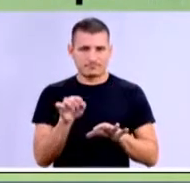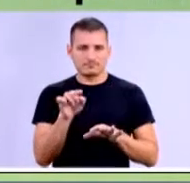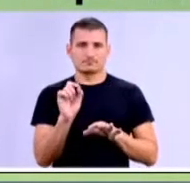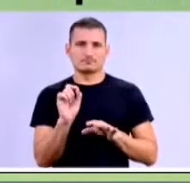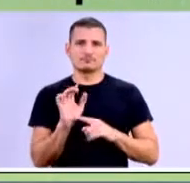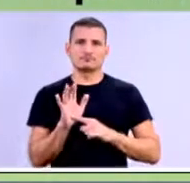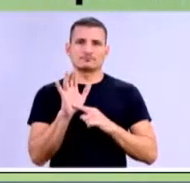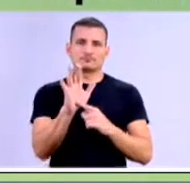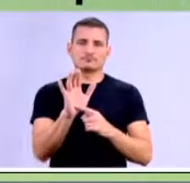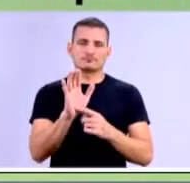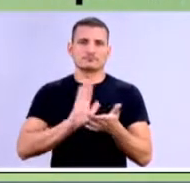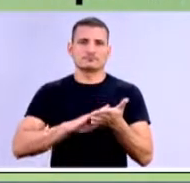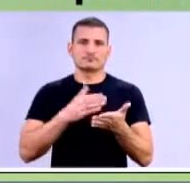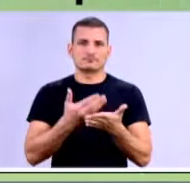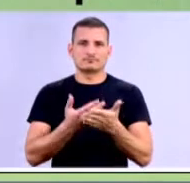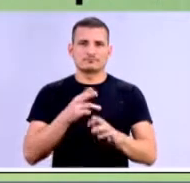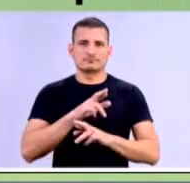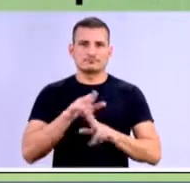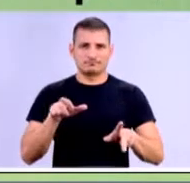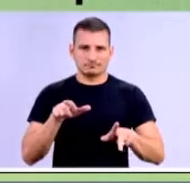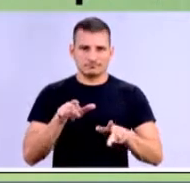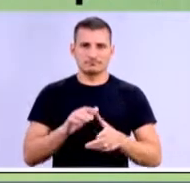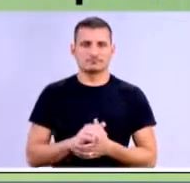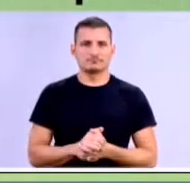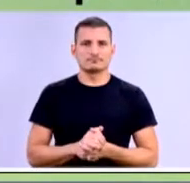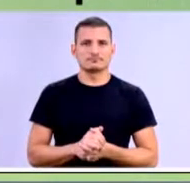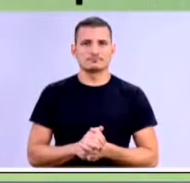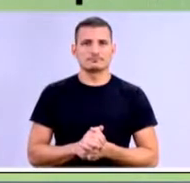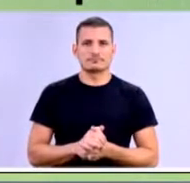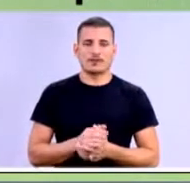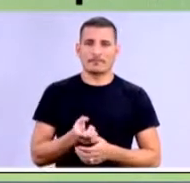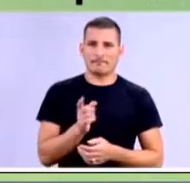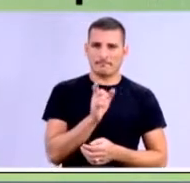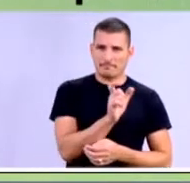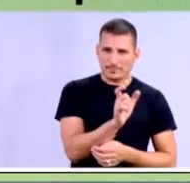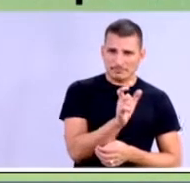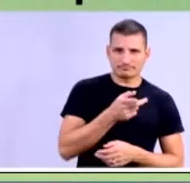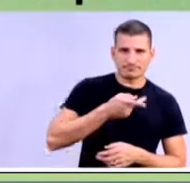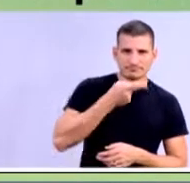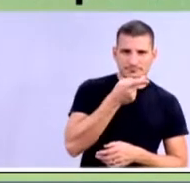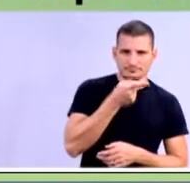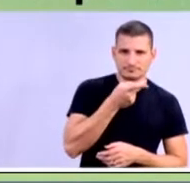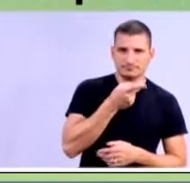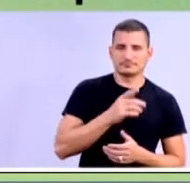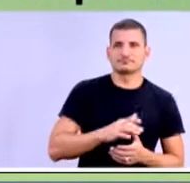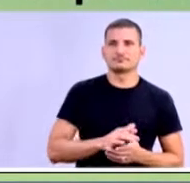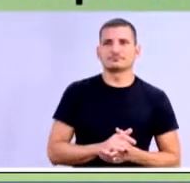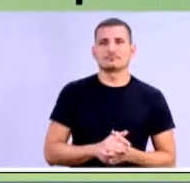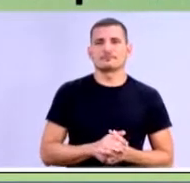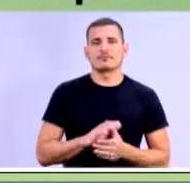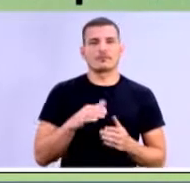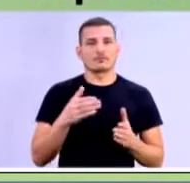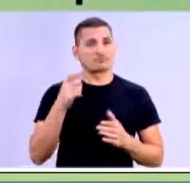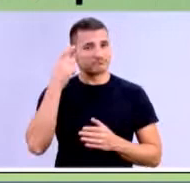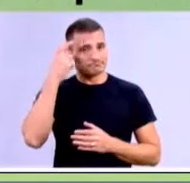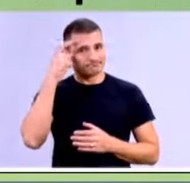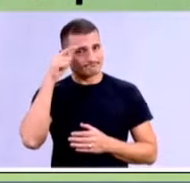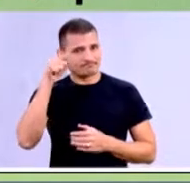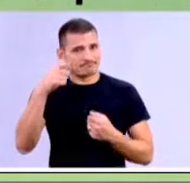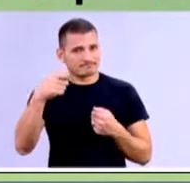representam interpretações diferentes de palavras faladas. Então, pense no que vai